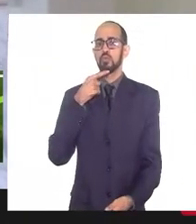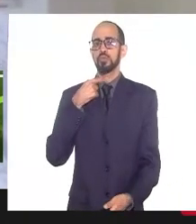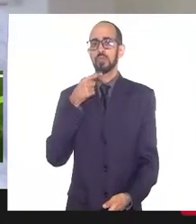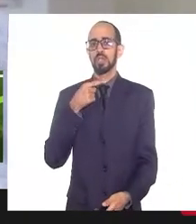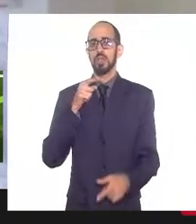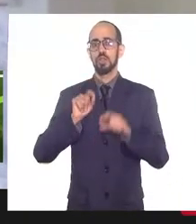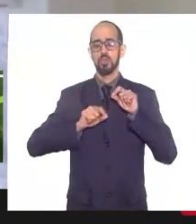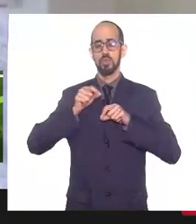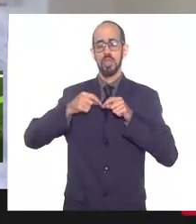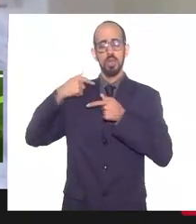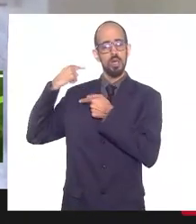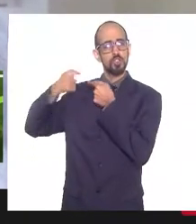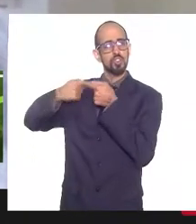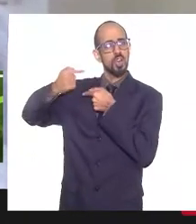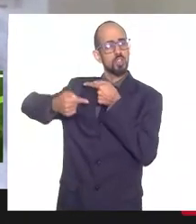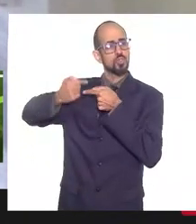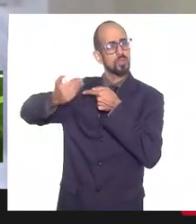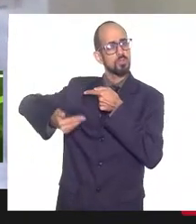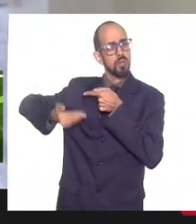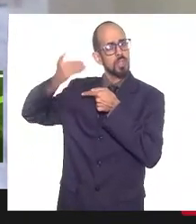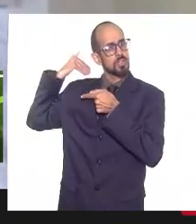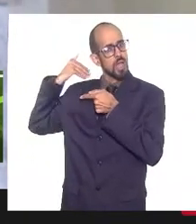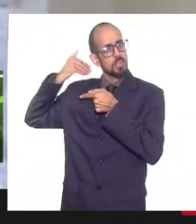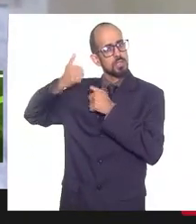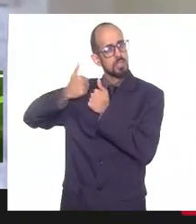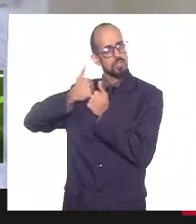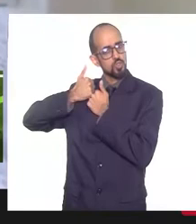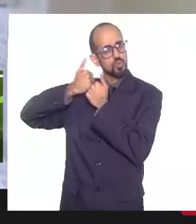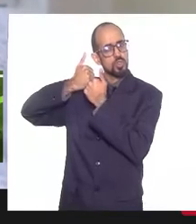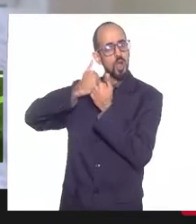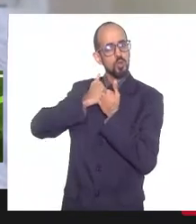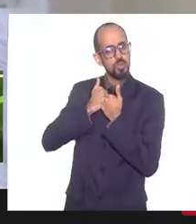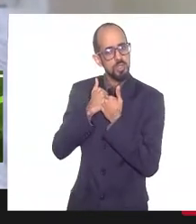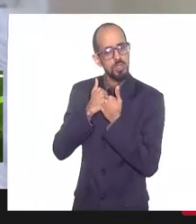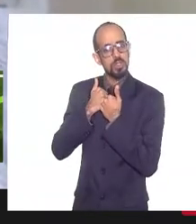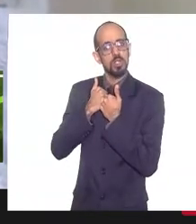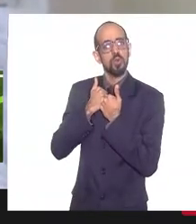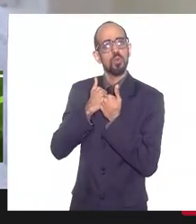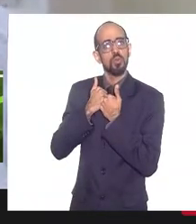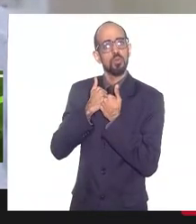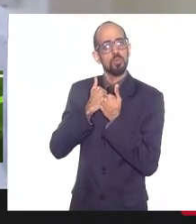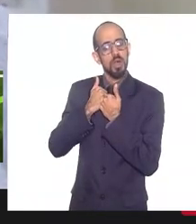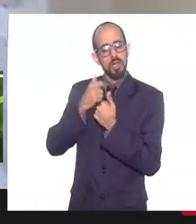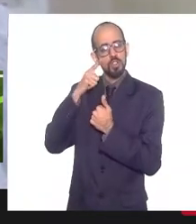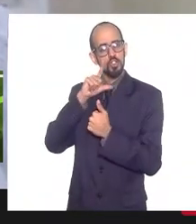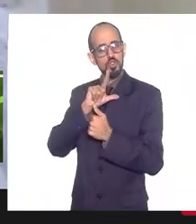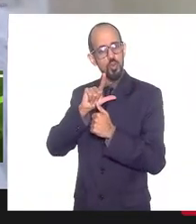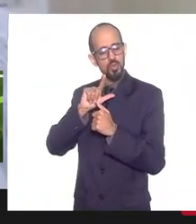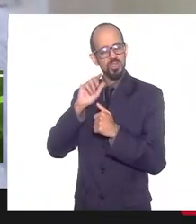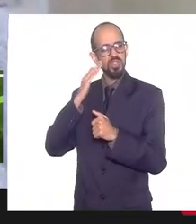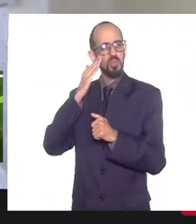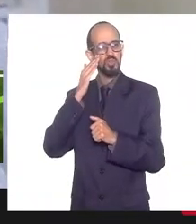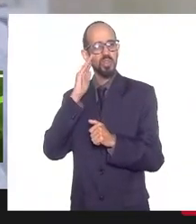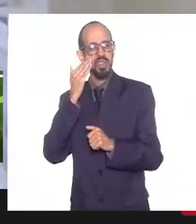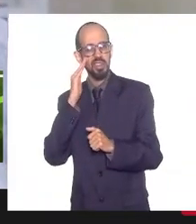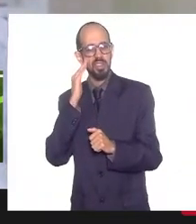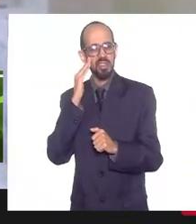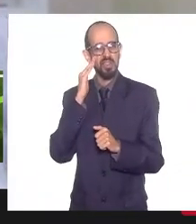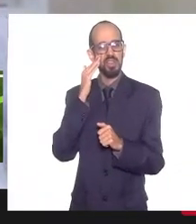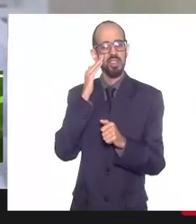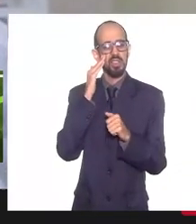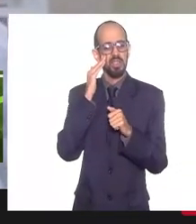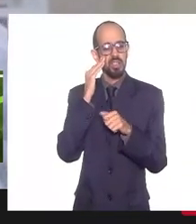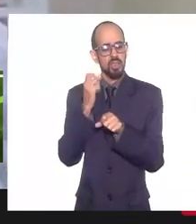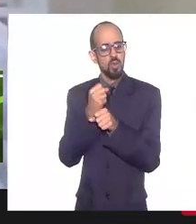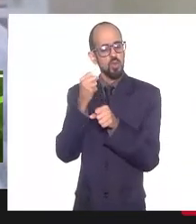os ancestrais, eles corroboram para que a gente rume a um entendimento.